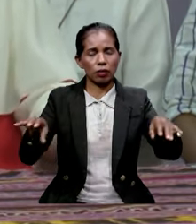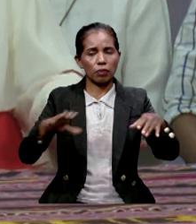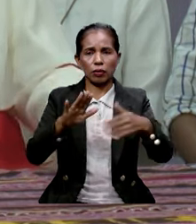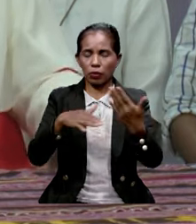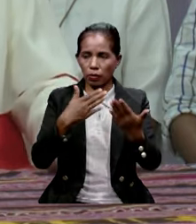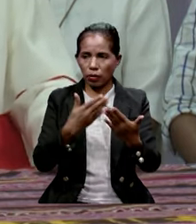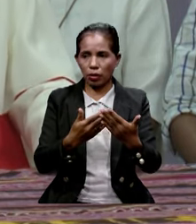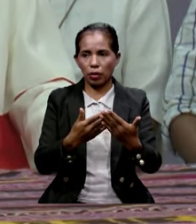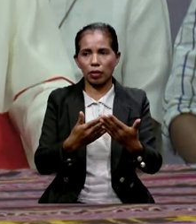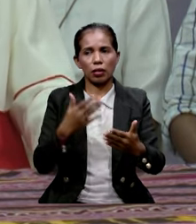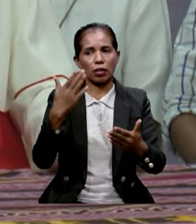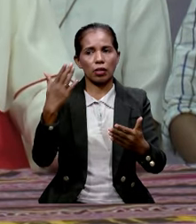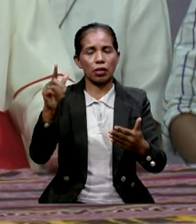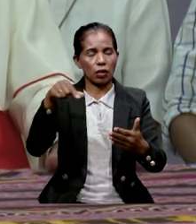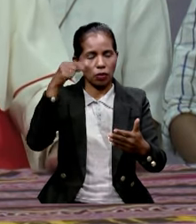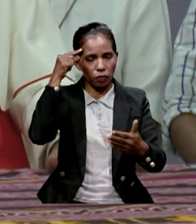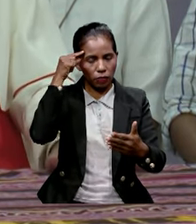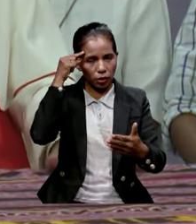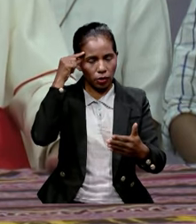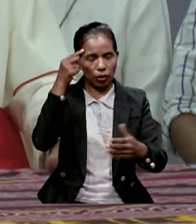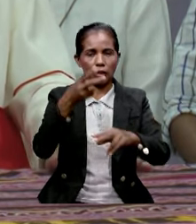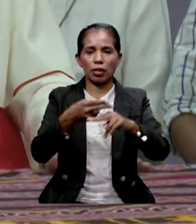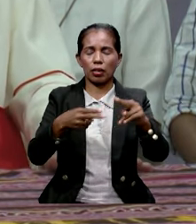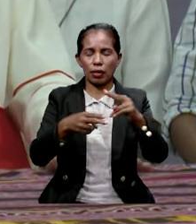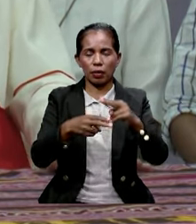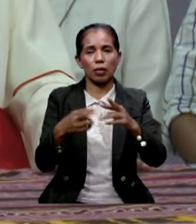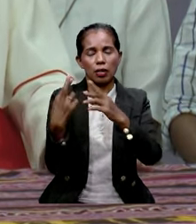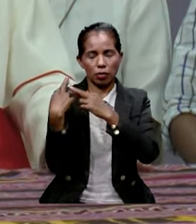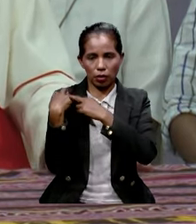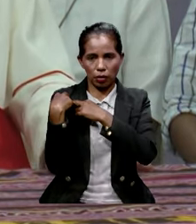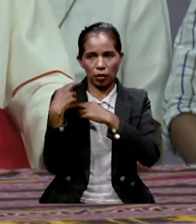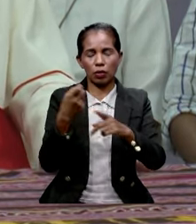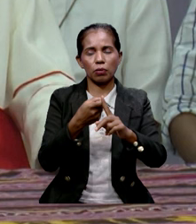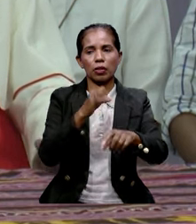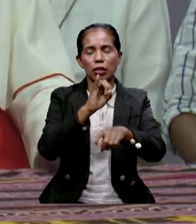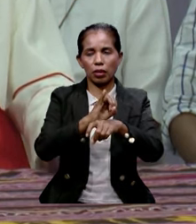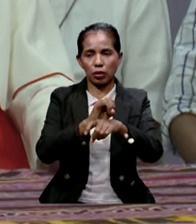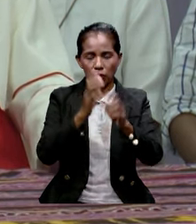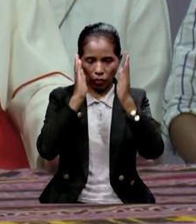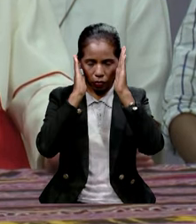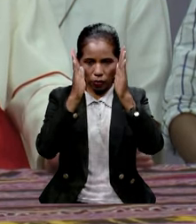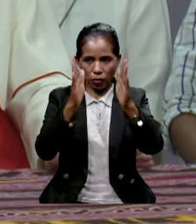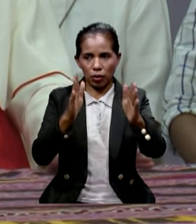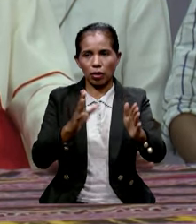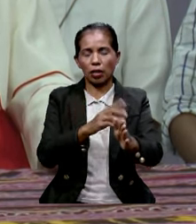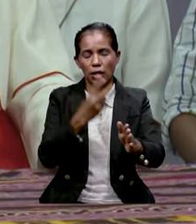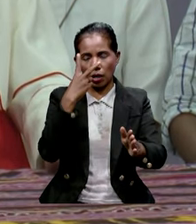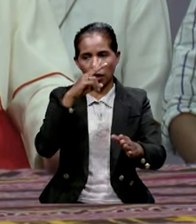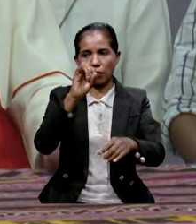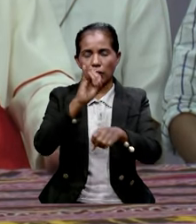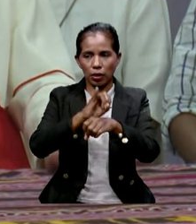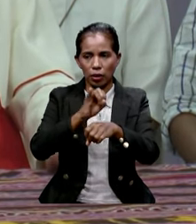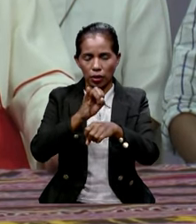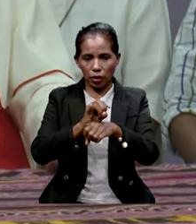Nehoto e a governo de minha língua. Parte da igreja de minha, Harei Liu, quando a rua deve, cabe para a igreja de